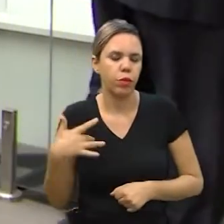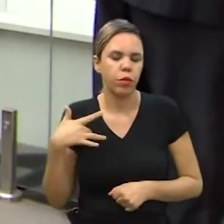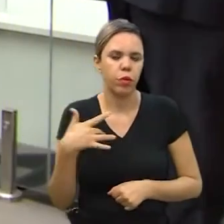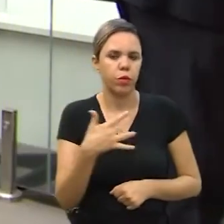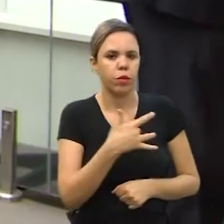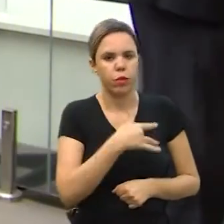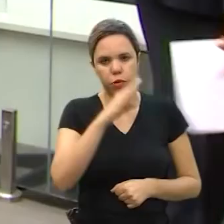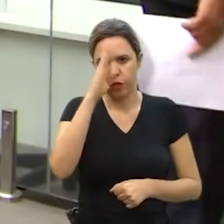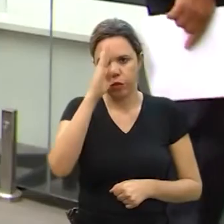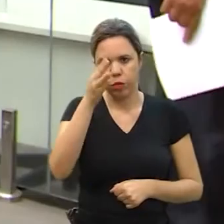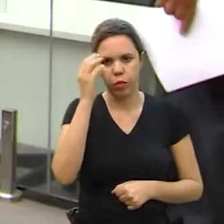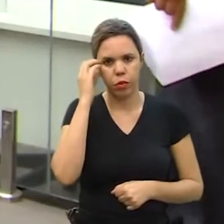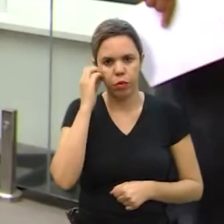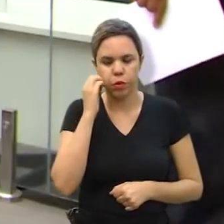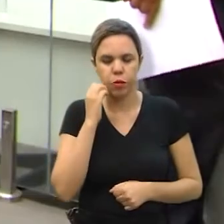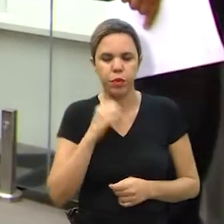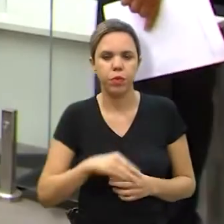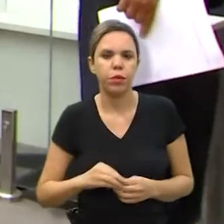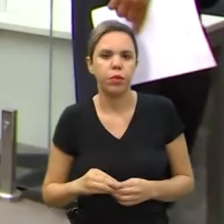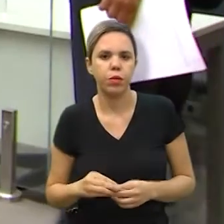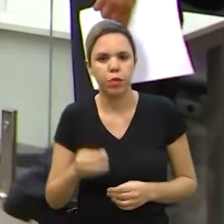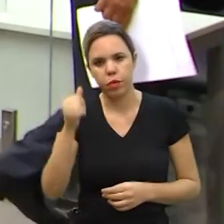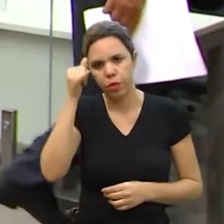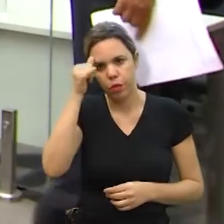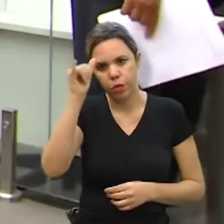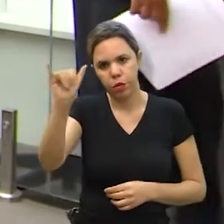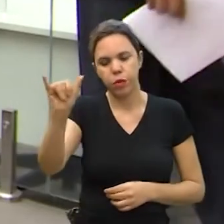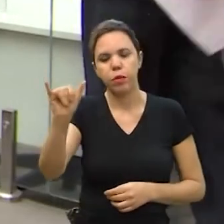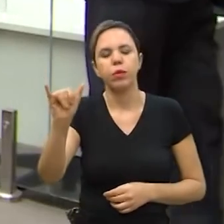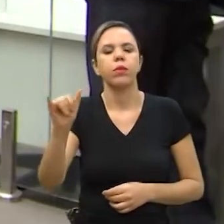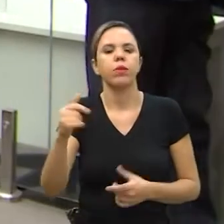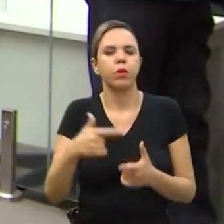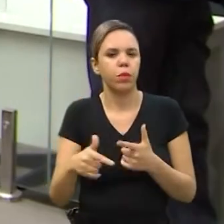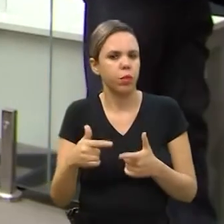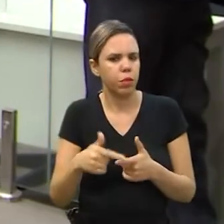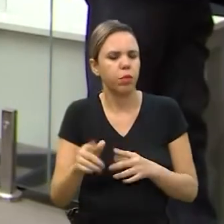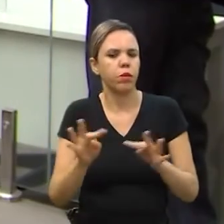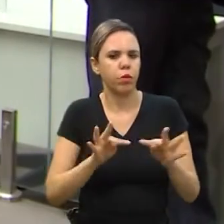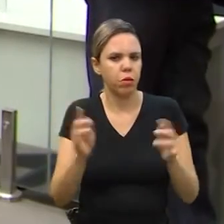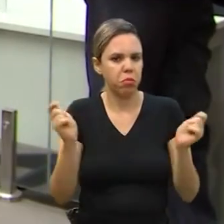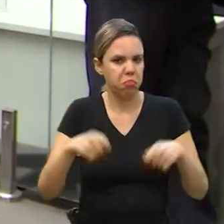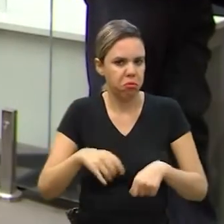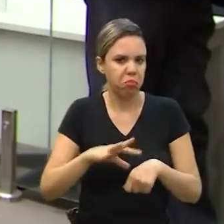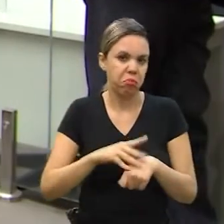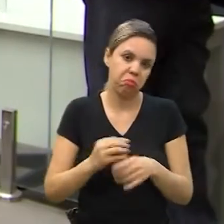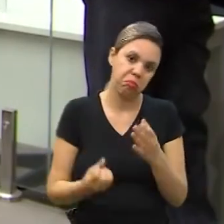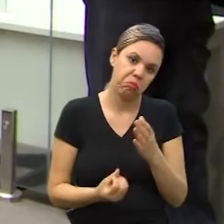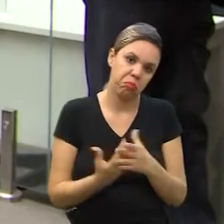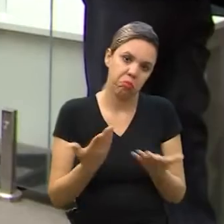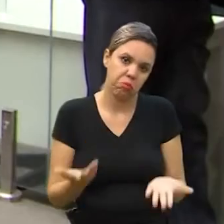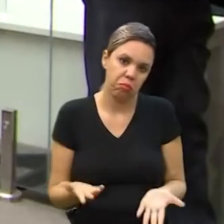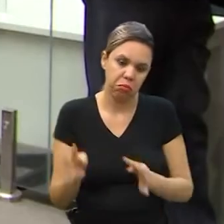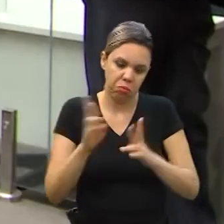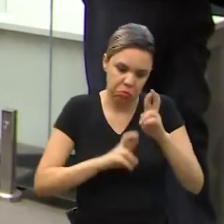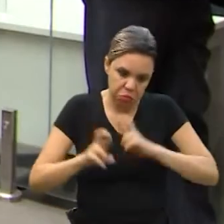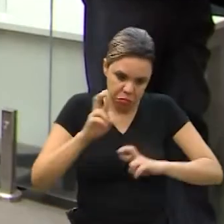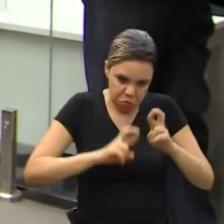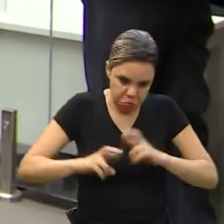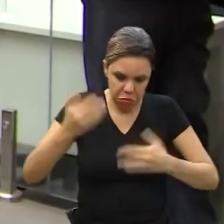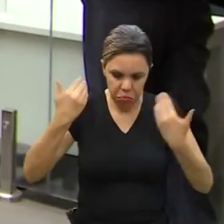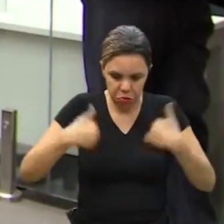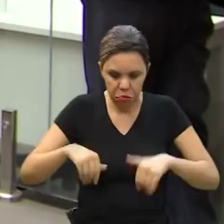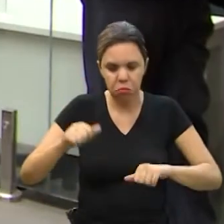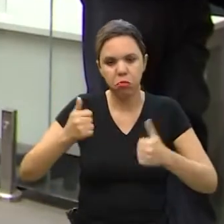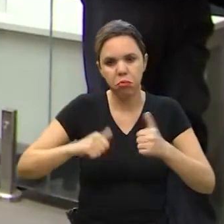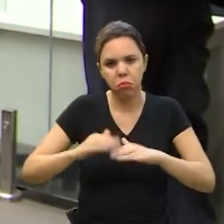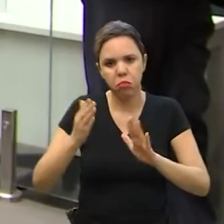na área da saúde principalmente, prevenindo e tratando possíveis doenças, né? Fazendo exames